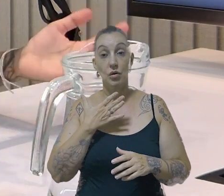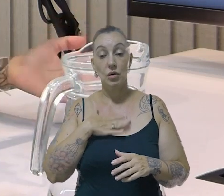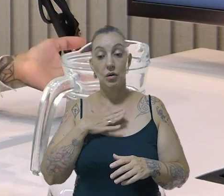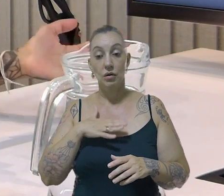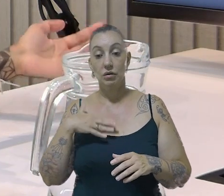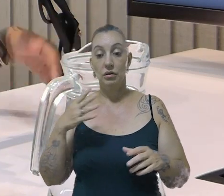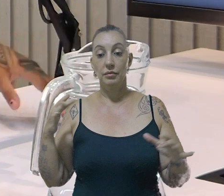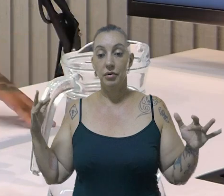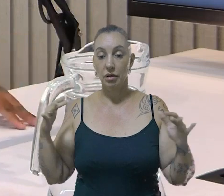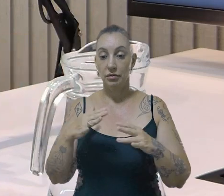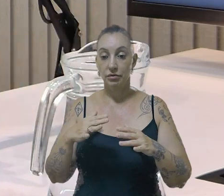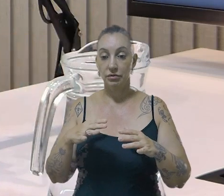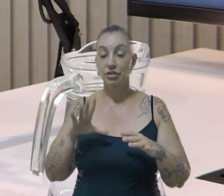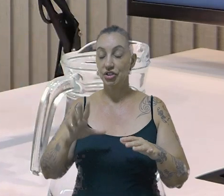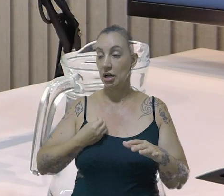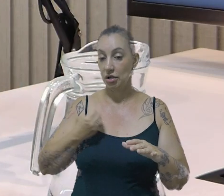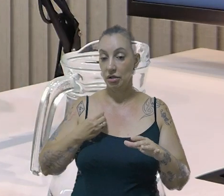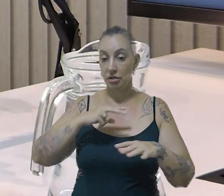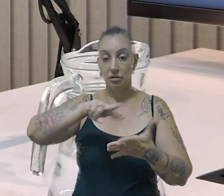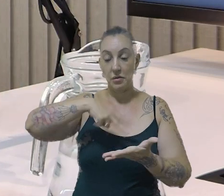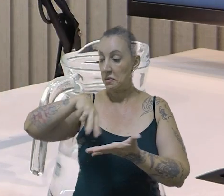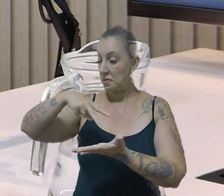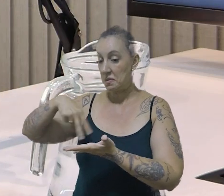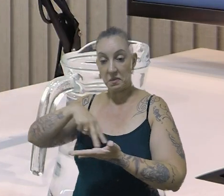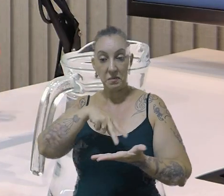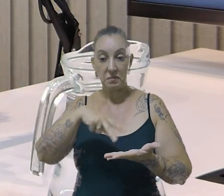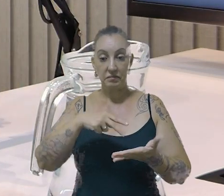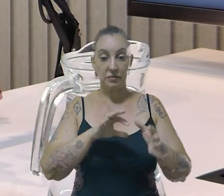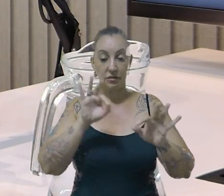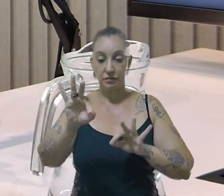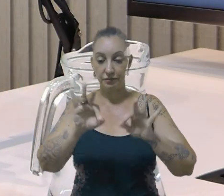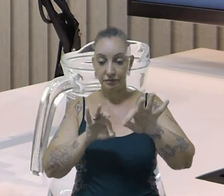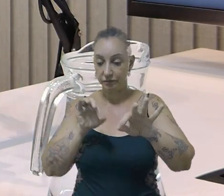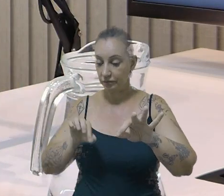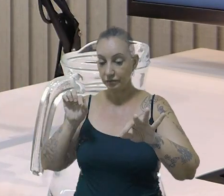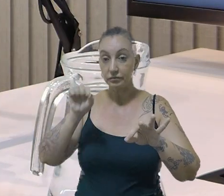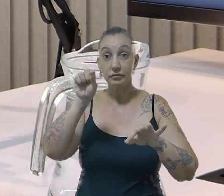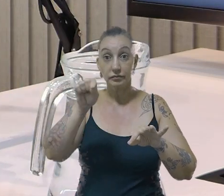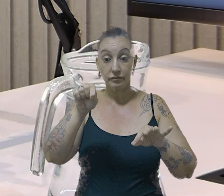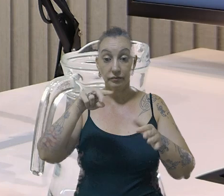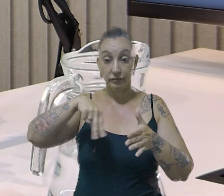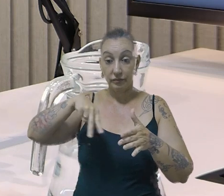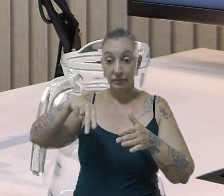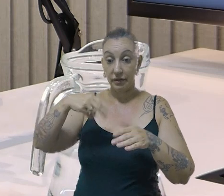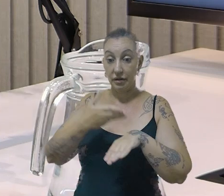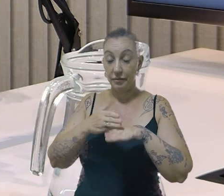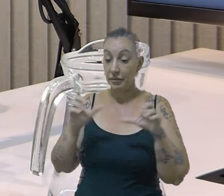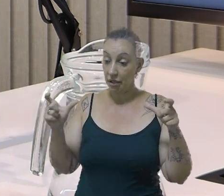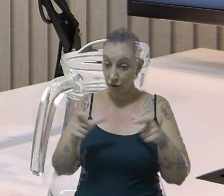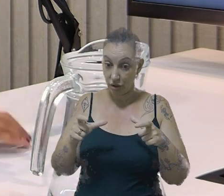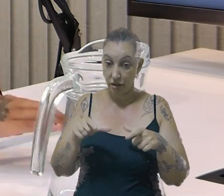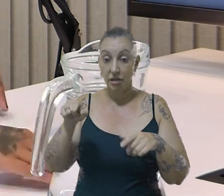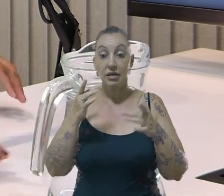balé chegou a luz já existia eles dançaram eu fui pontuei né ela falei assim ó aquilo que a gente fazia na sala de ensaio que é menor e aqui no